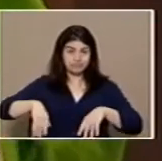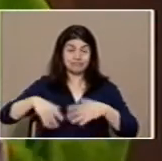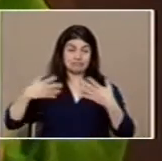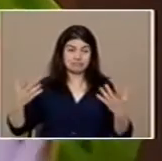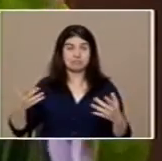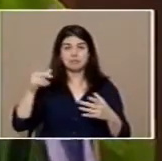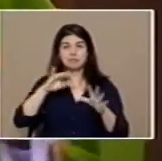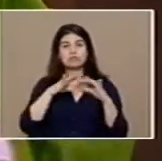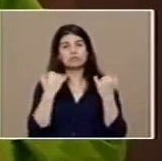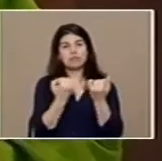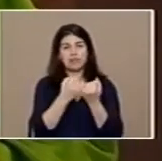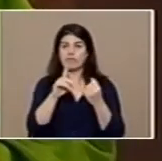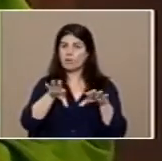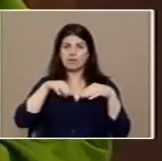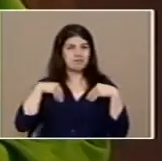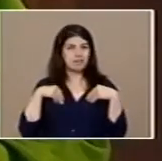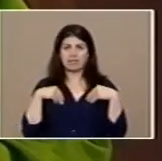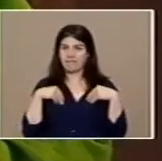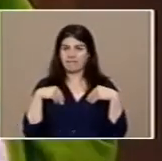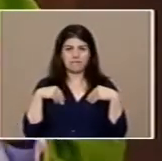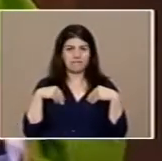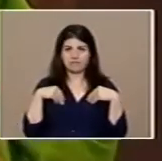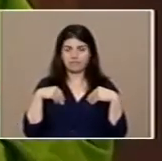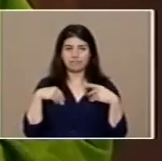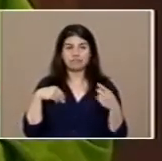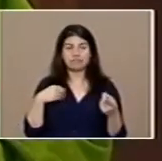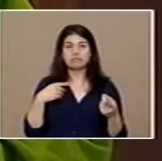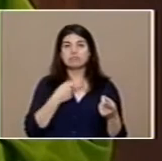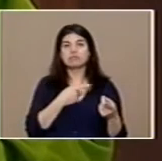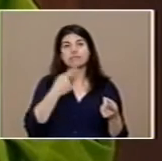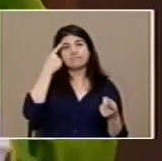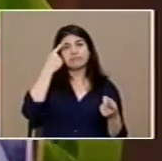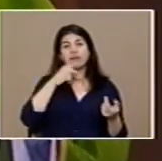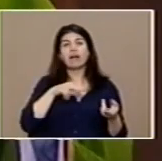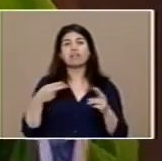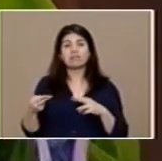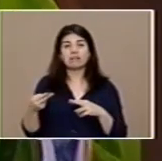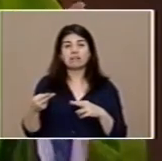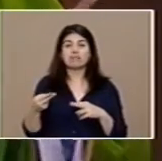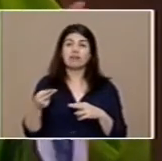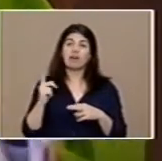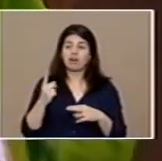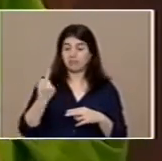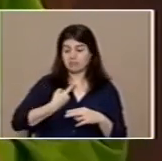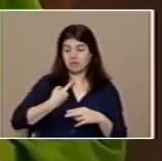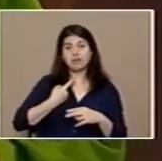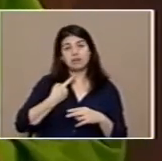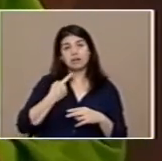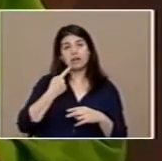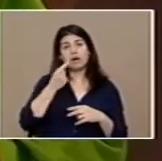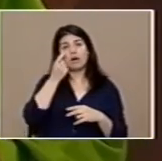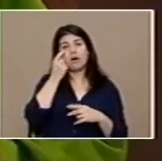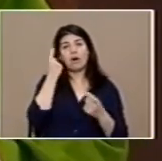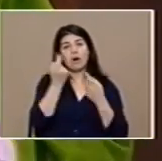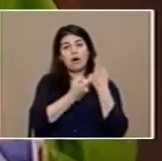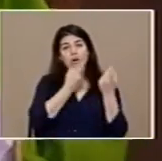e não lhe restava certamente uma outra uma outra alternativa senão aquela de procurar outro homem ou ser encontrada por